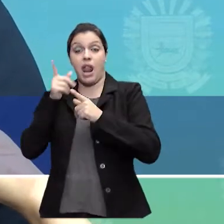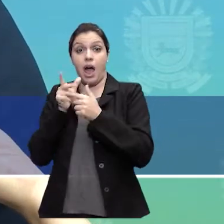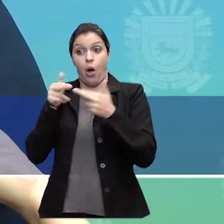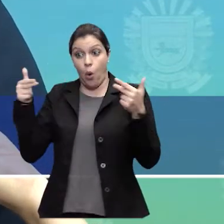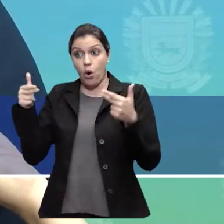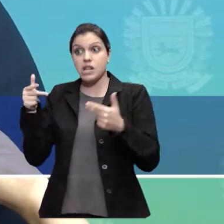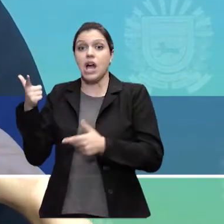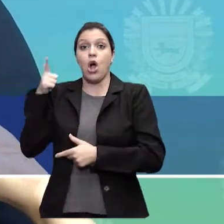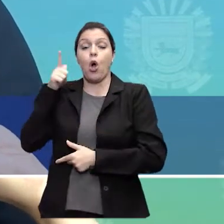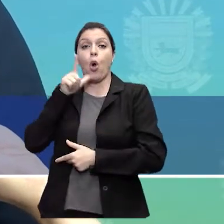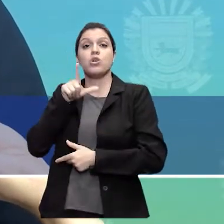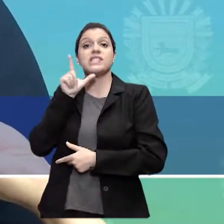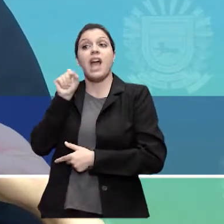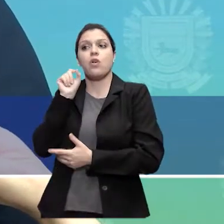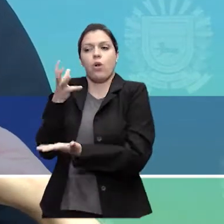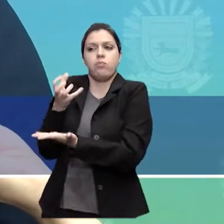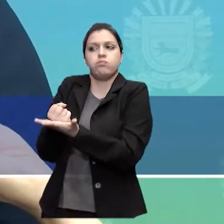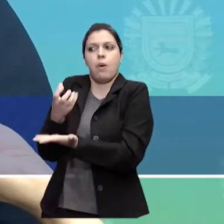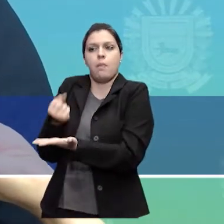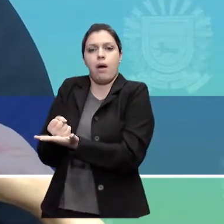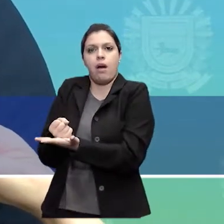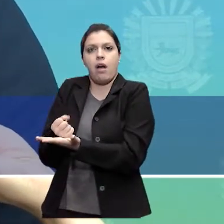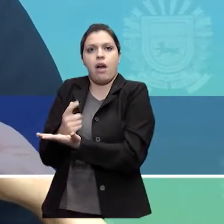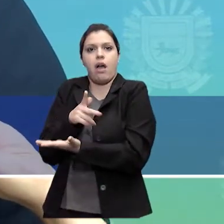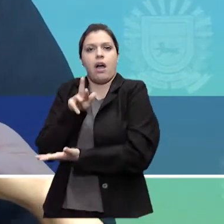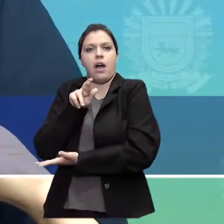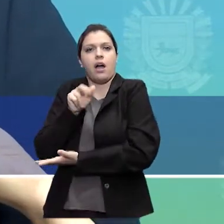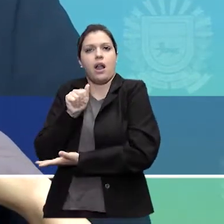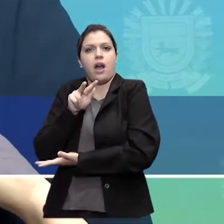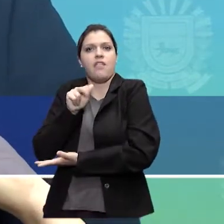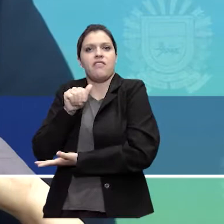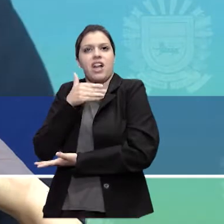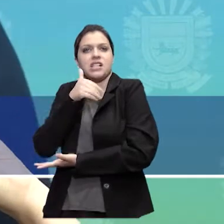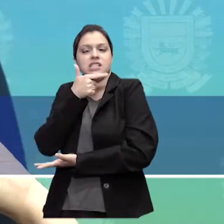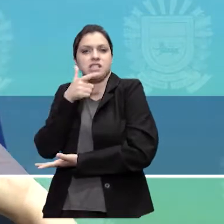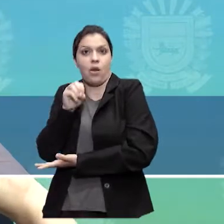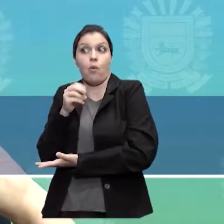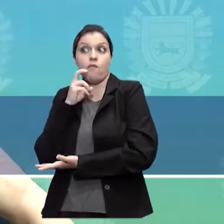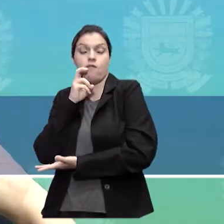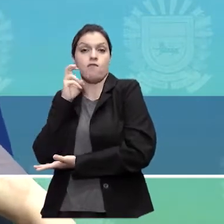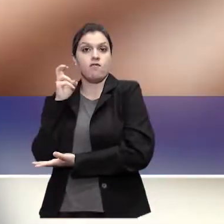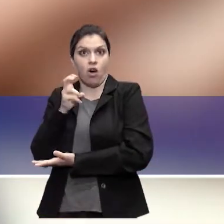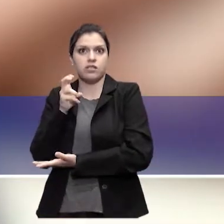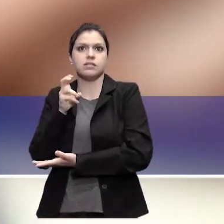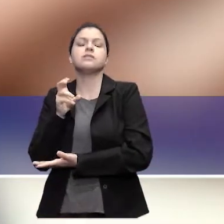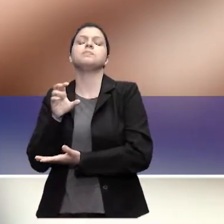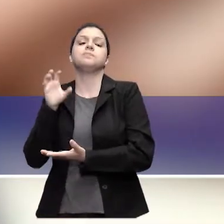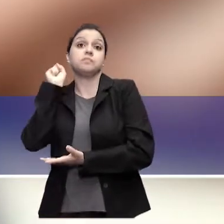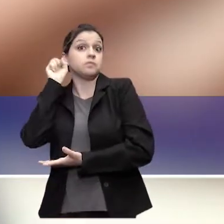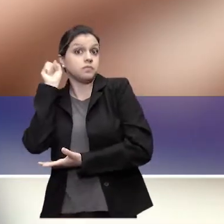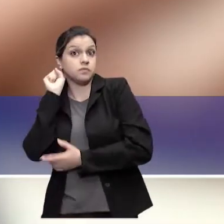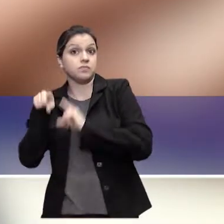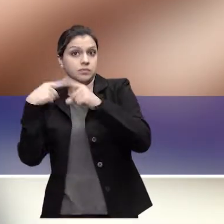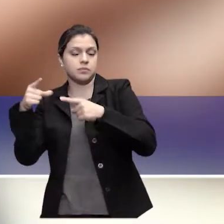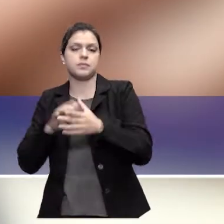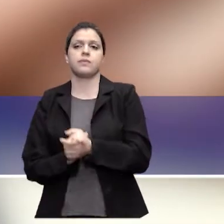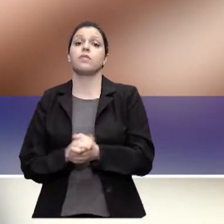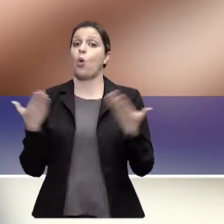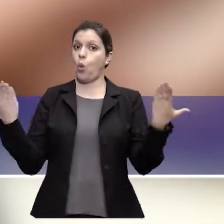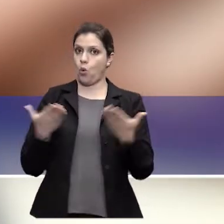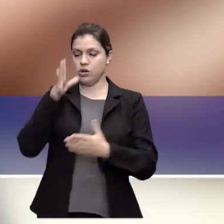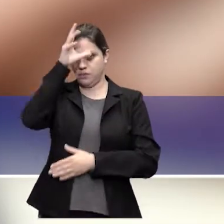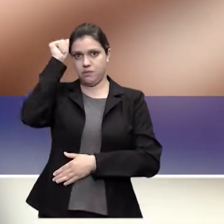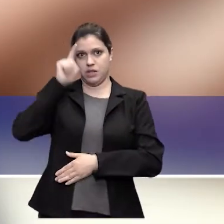sendo agredida, estiver recebendo agressões verbais também, isso tudo poderá ser gravado. Hoje, em Mato Grosso do Sul,